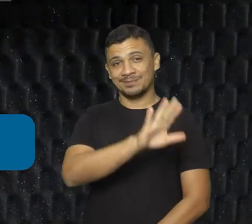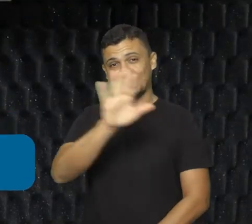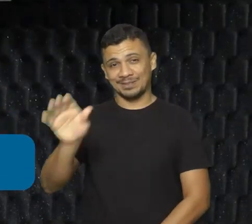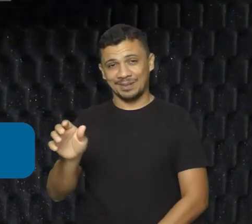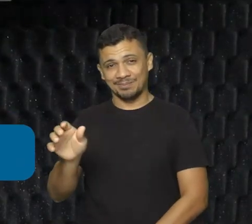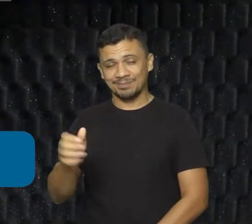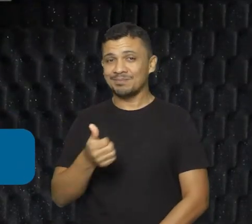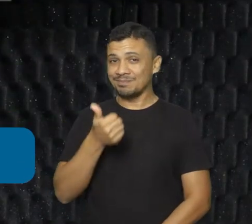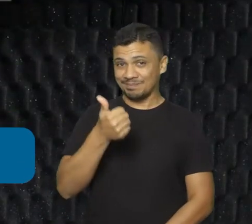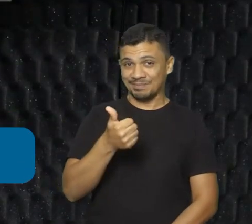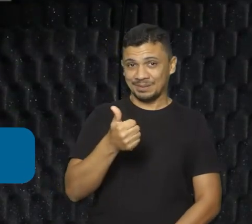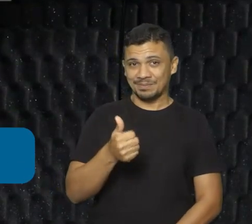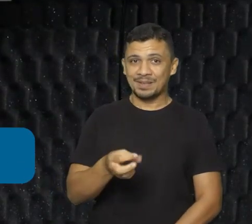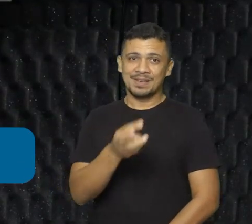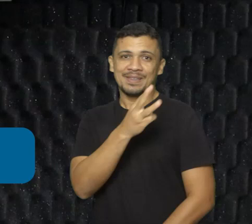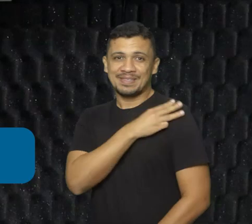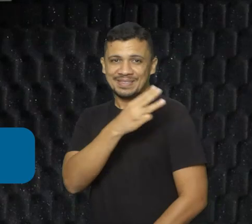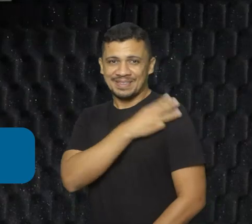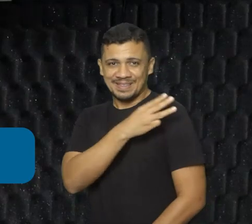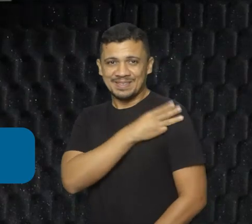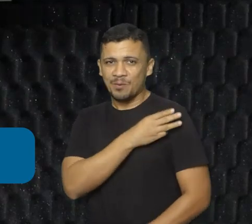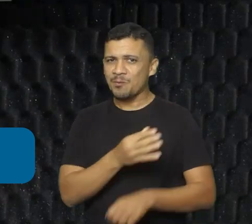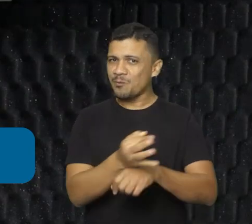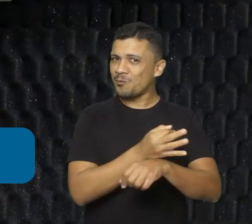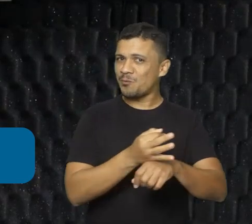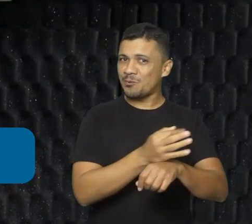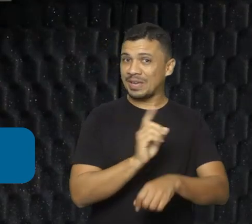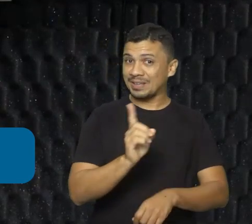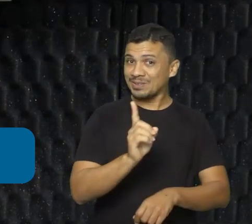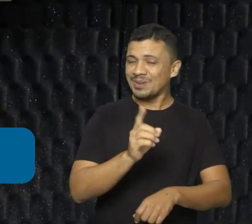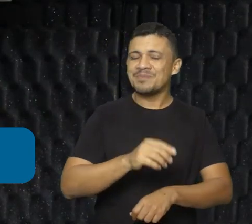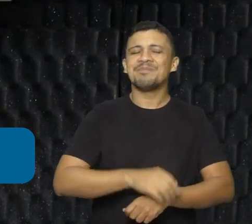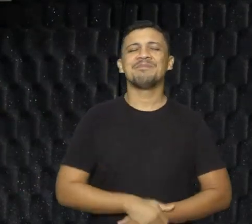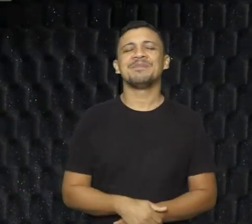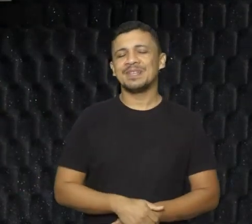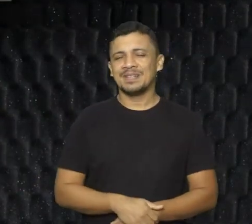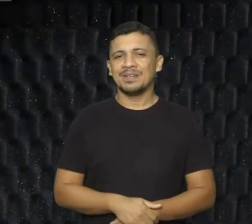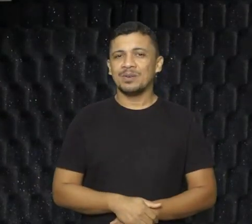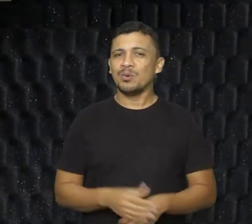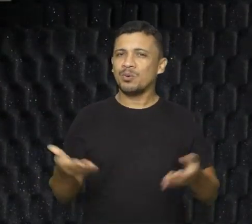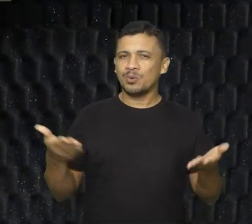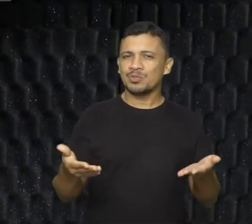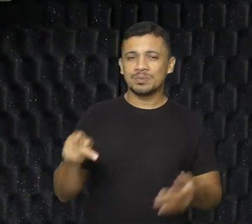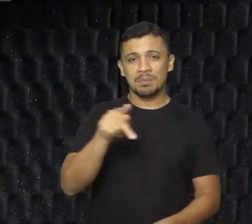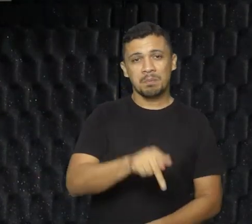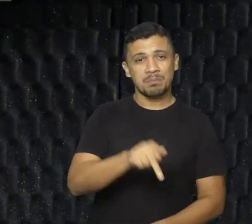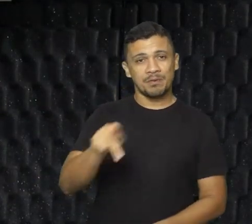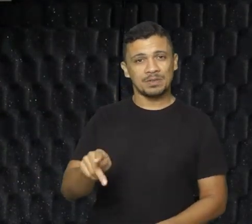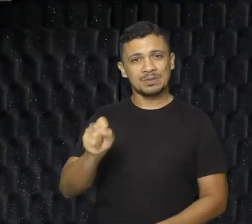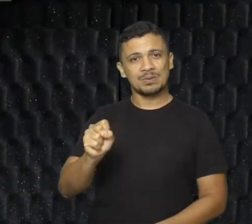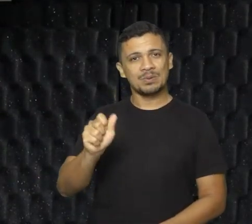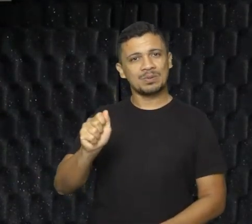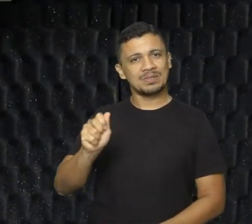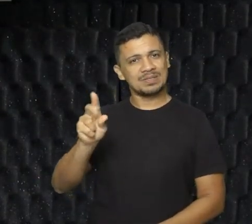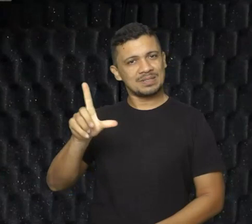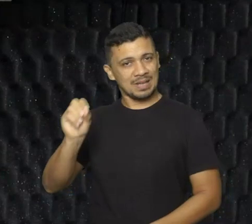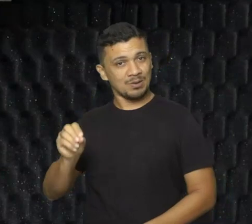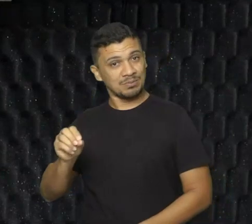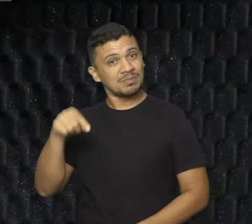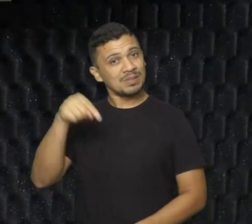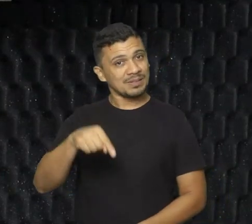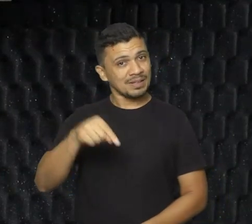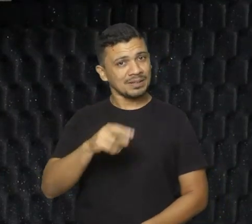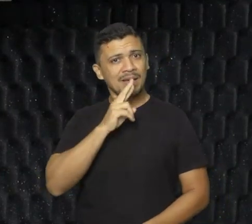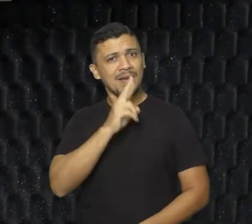Fala pessoal, Terceirão no Tira Férias chegou para ficar. E aí hoje, eu, professor Saulo Formiga, vou estar aqui com vocês respondendo